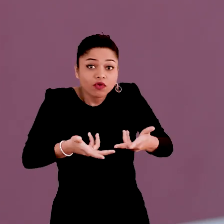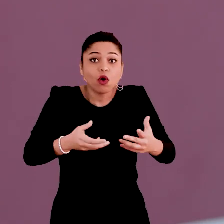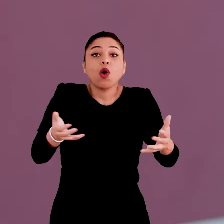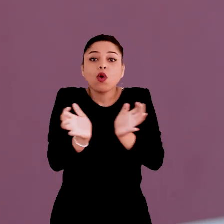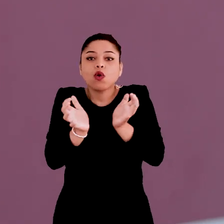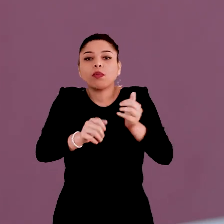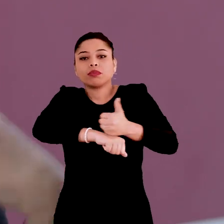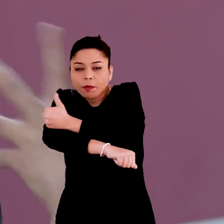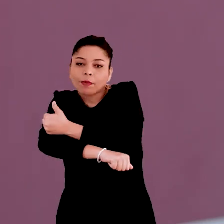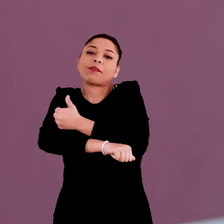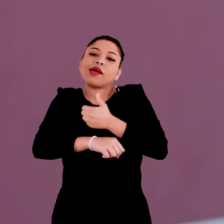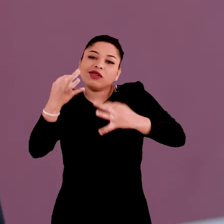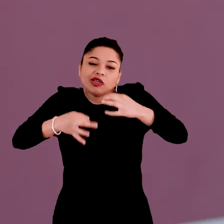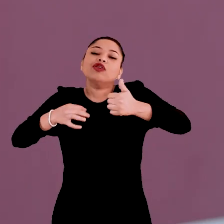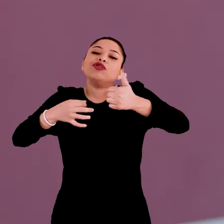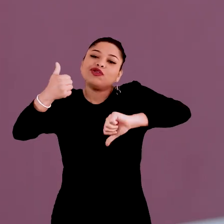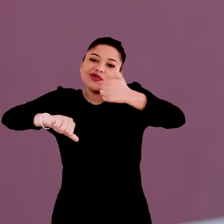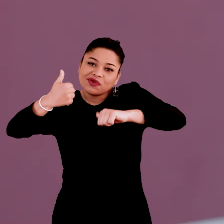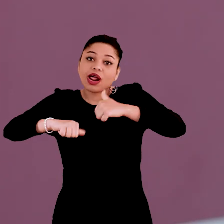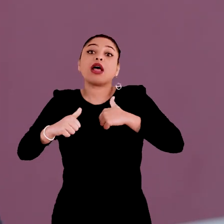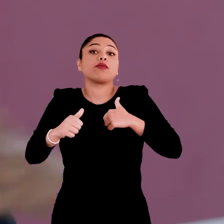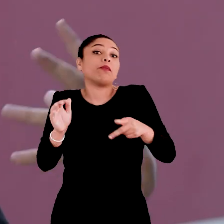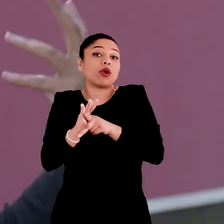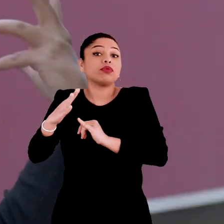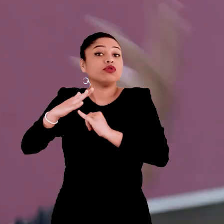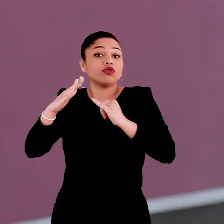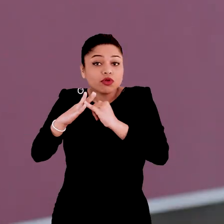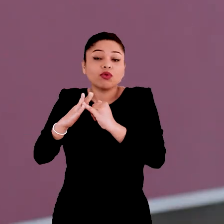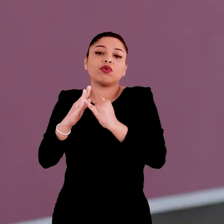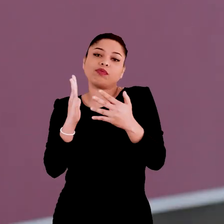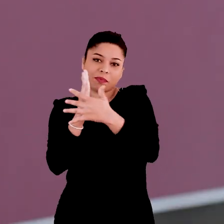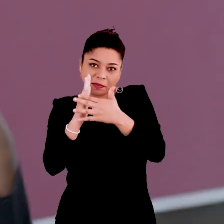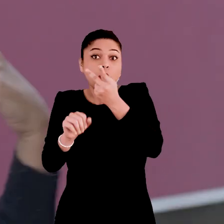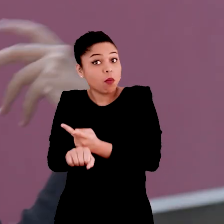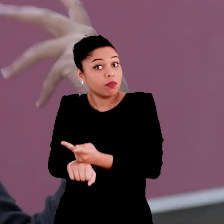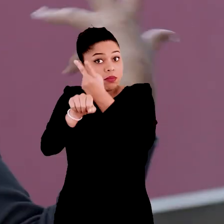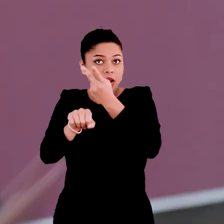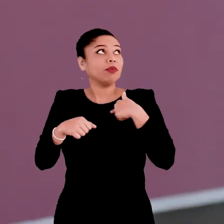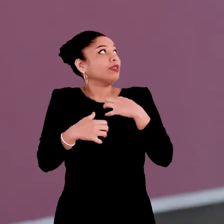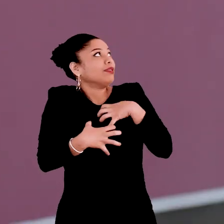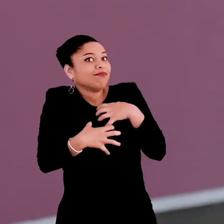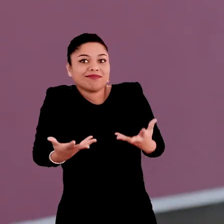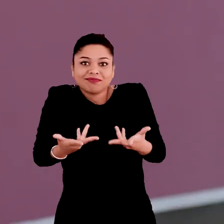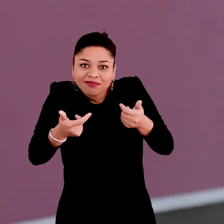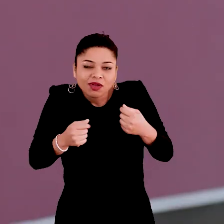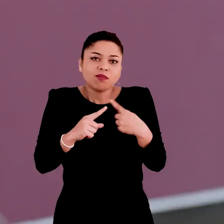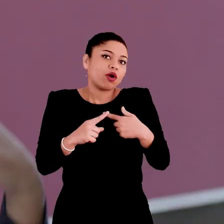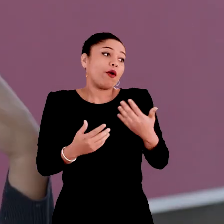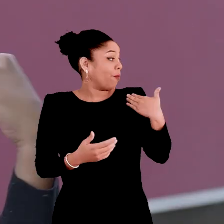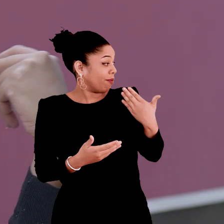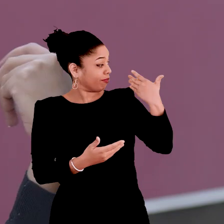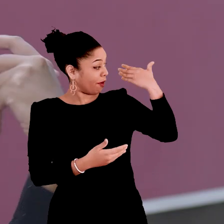Akzo Nobel. E eu me senti honrada com o convite, principalmente do contexto que eu venho, de estar trabalhando com arquitetura